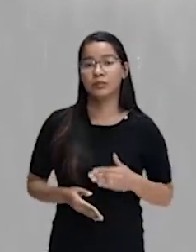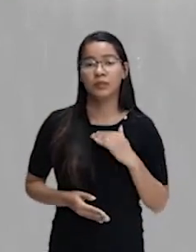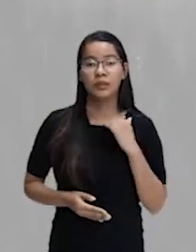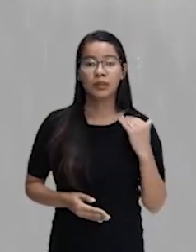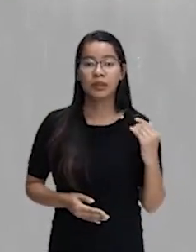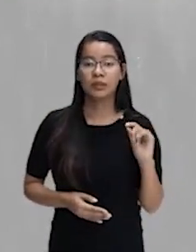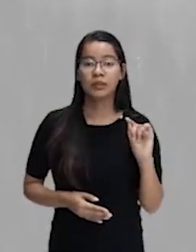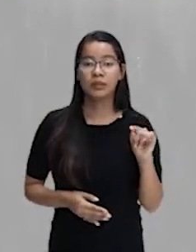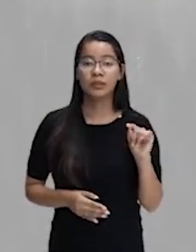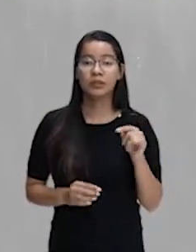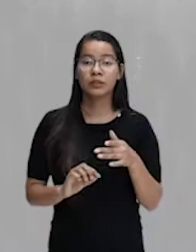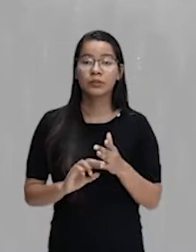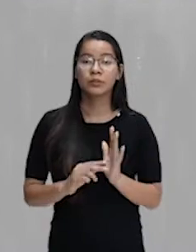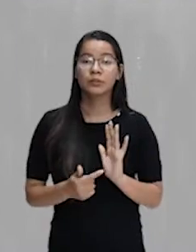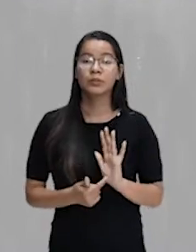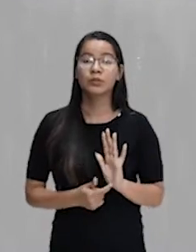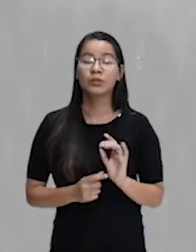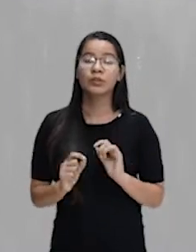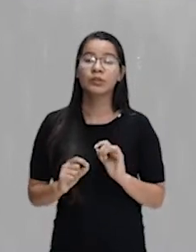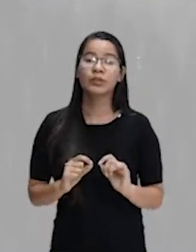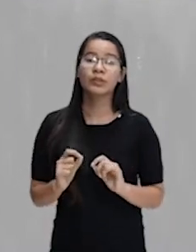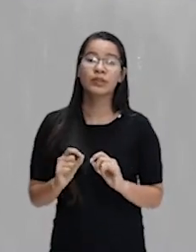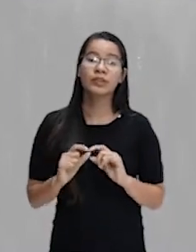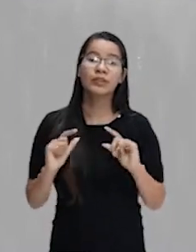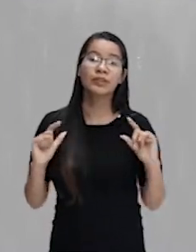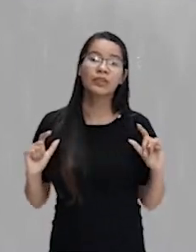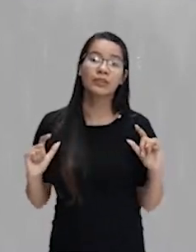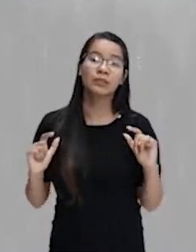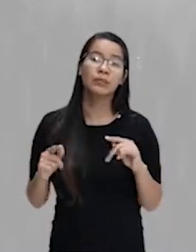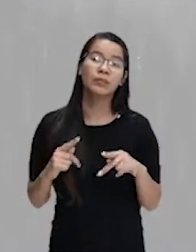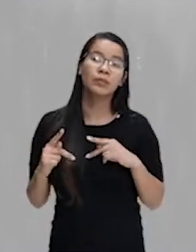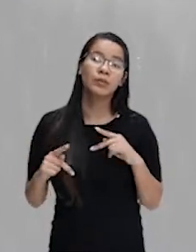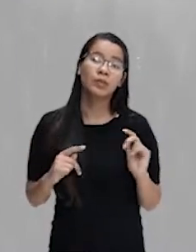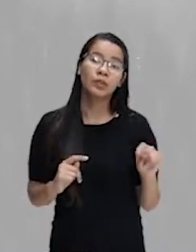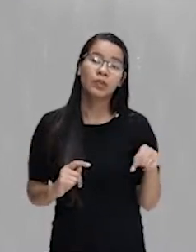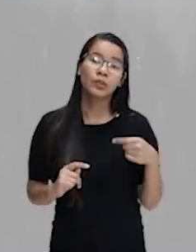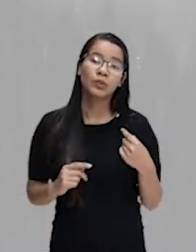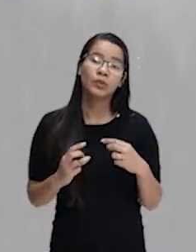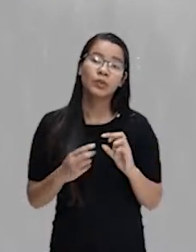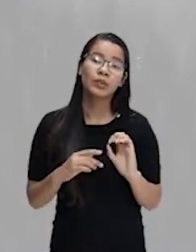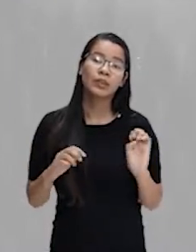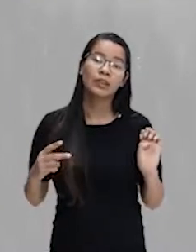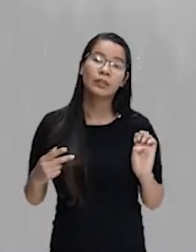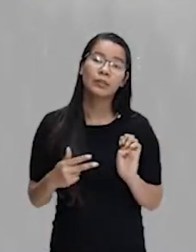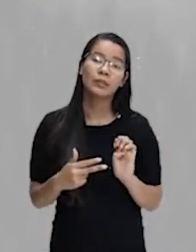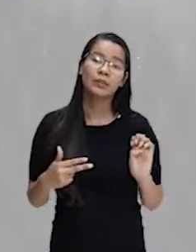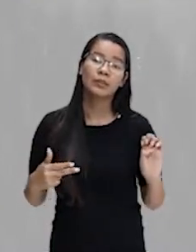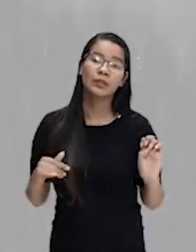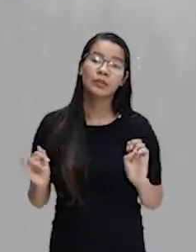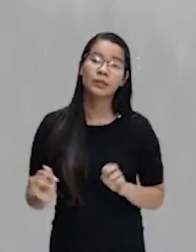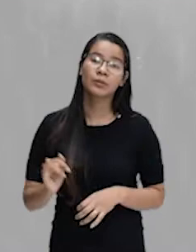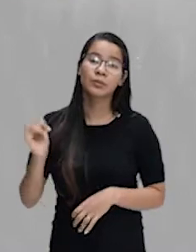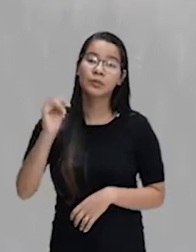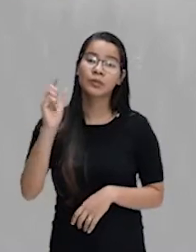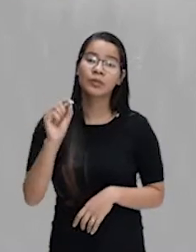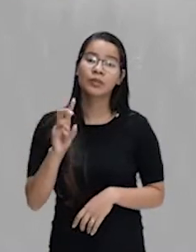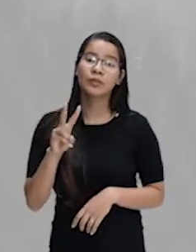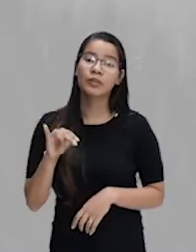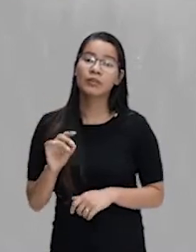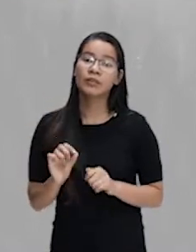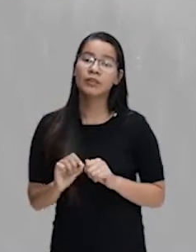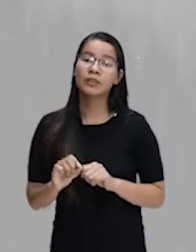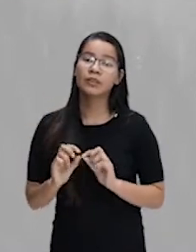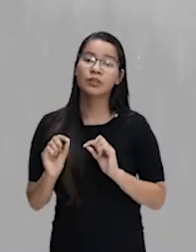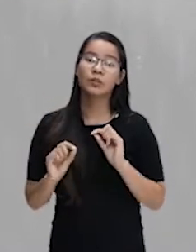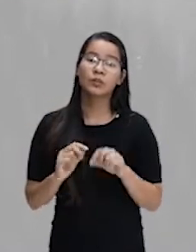isso sinaliza para o quê? Para um crescimento populacional. Um outro elemento importante que vai fazer com que